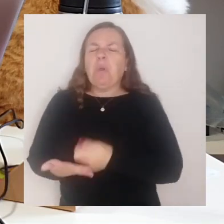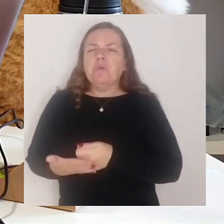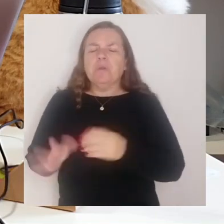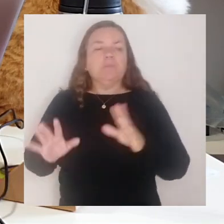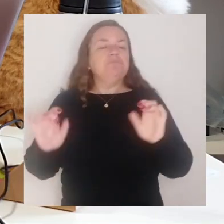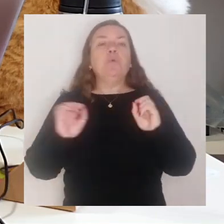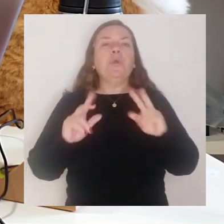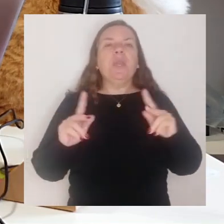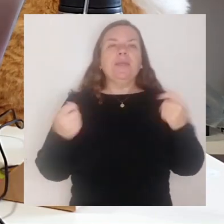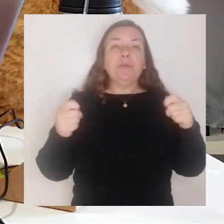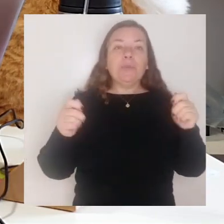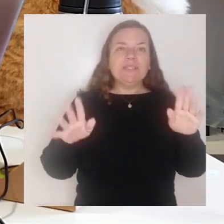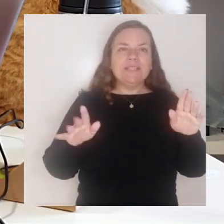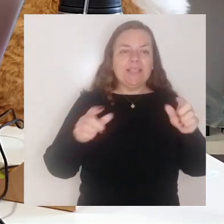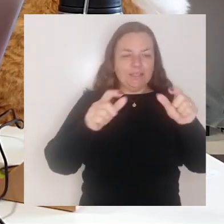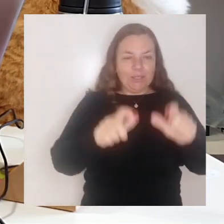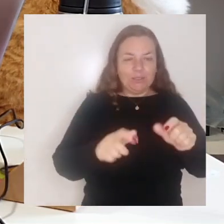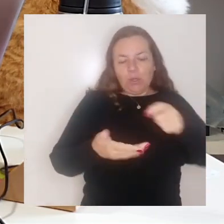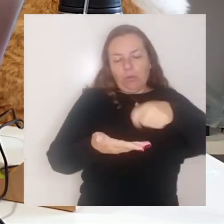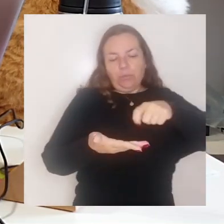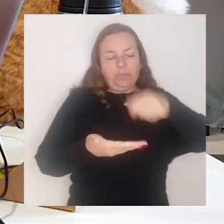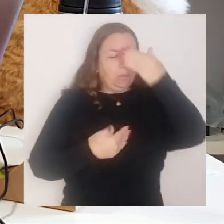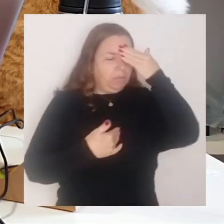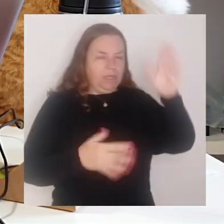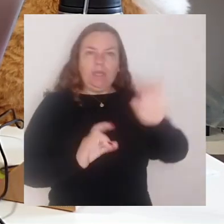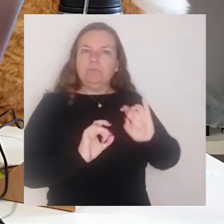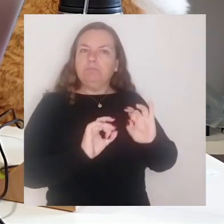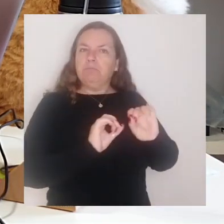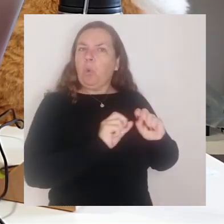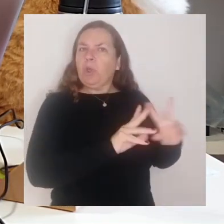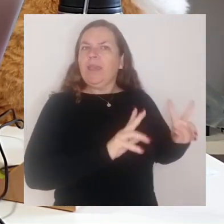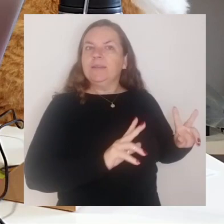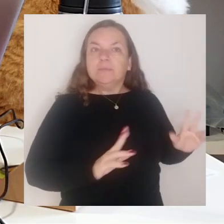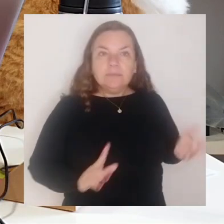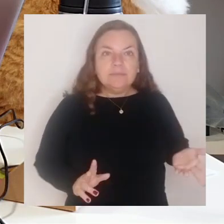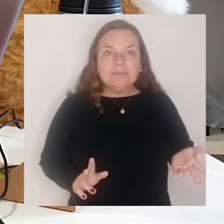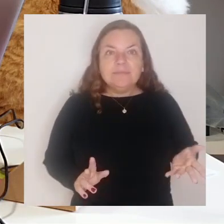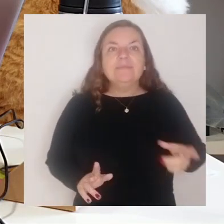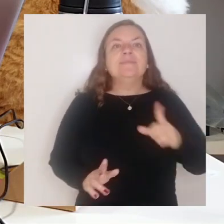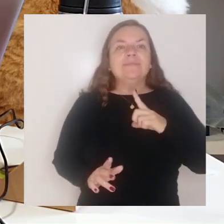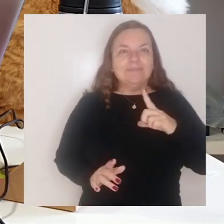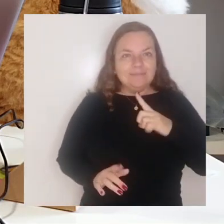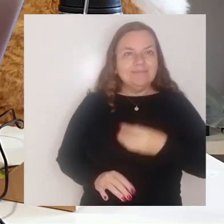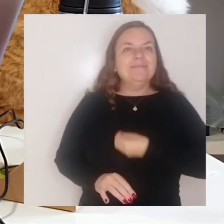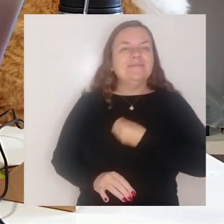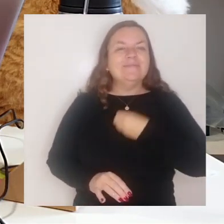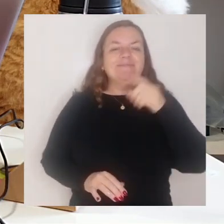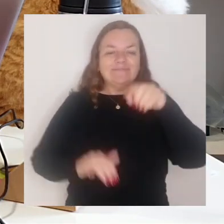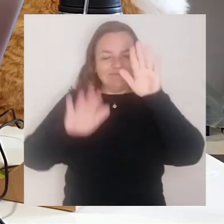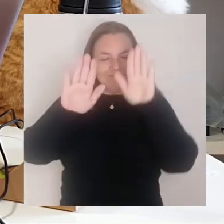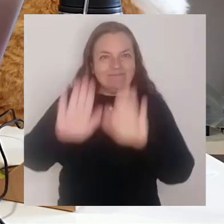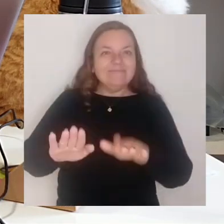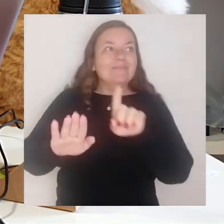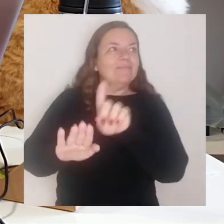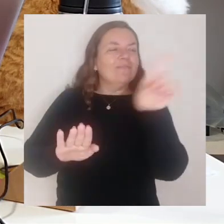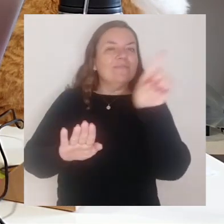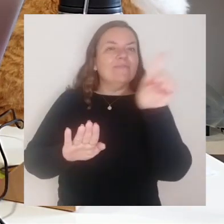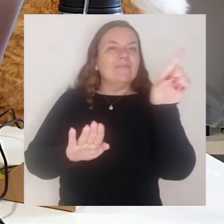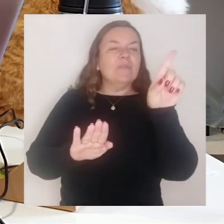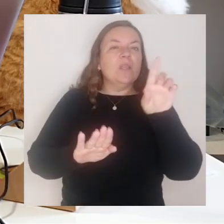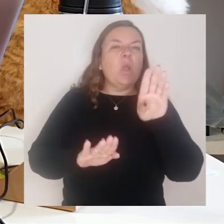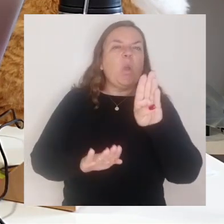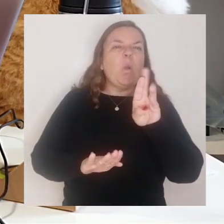condição, tudo bem, você não paga. Deixa um bilhetinho ali de obrigado e tá tudo certo. Pois é, ele existe e fica lá